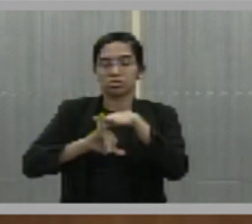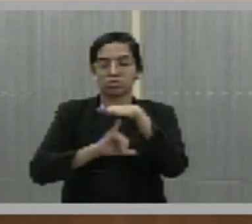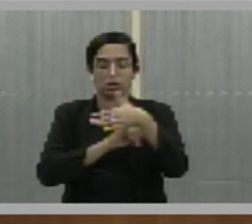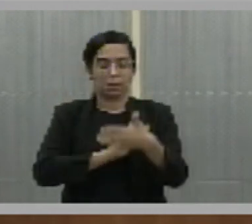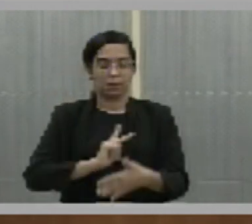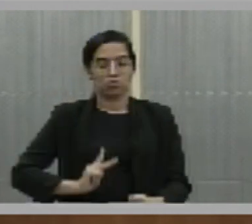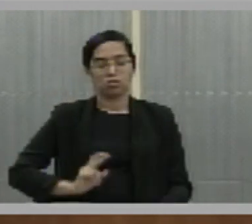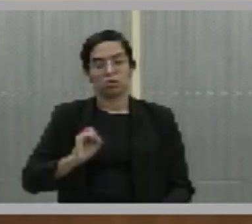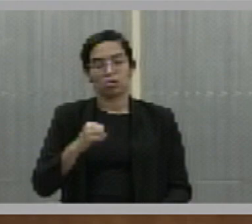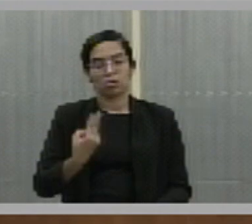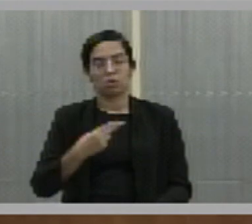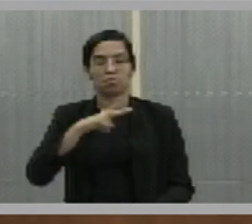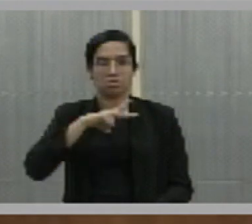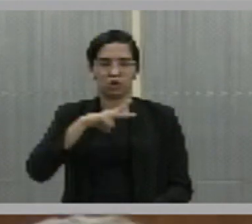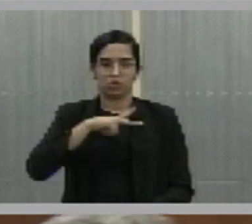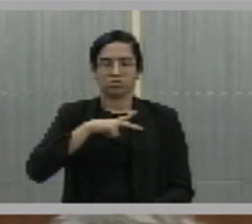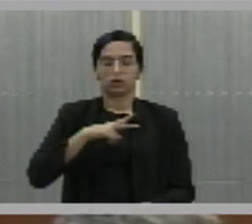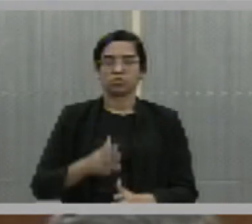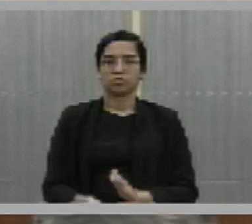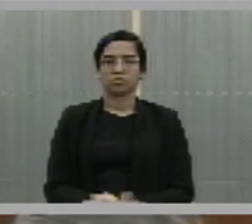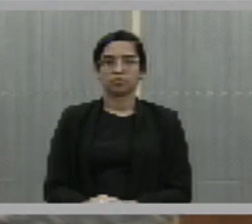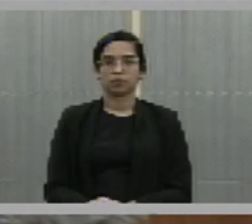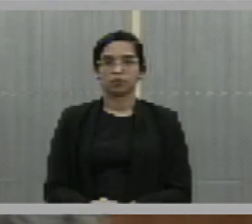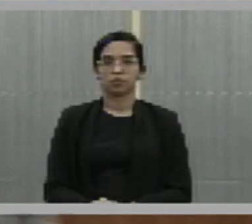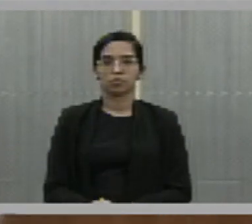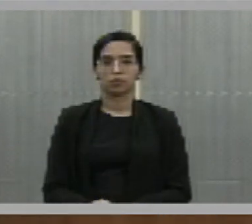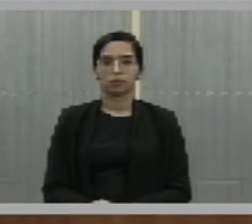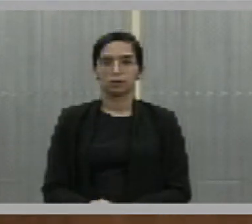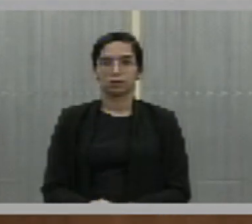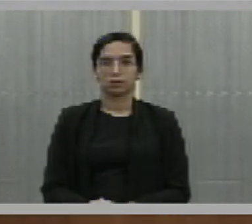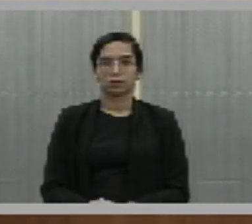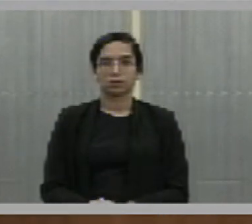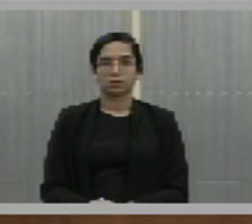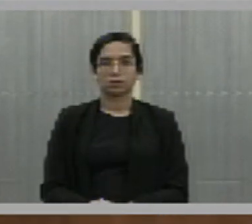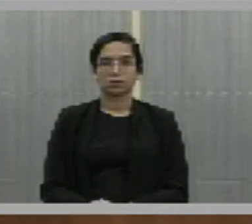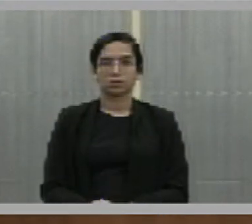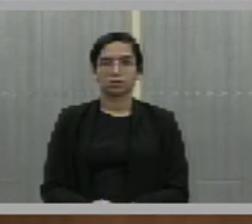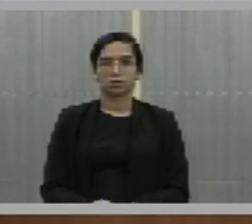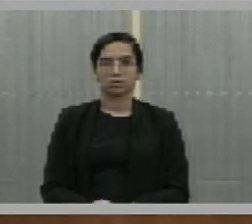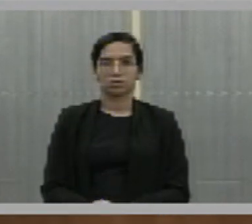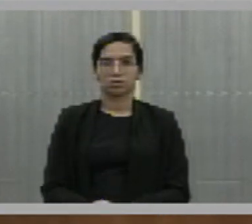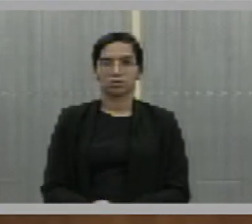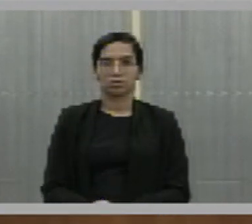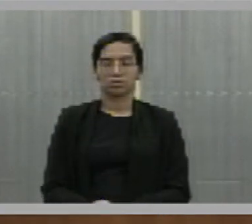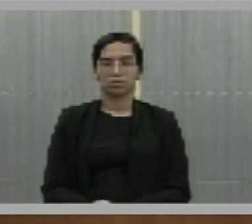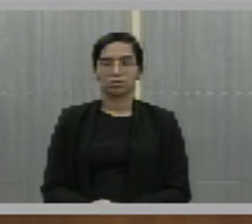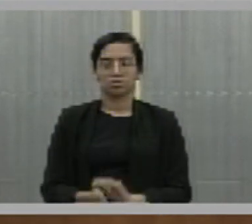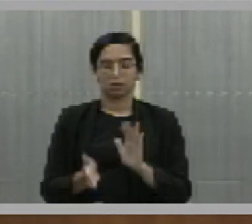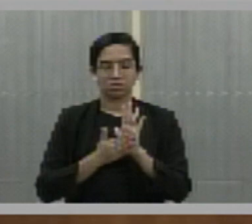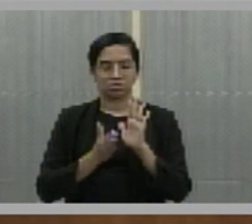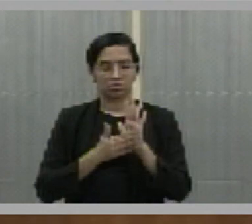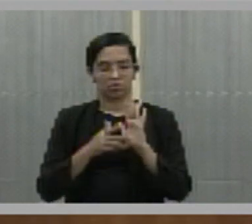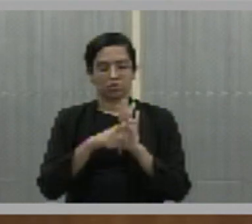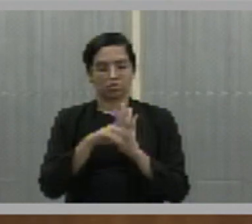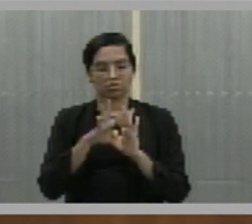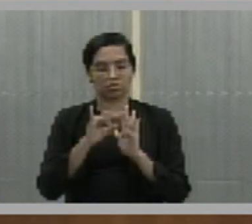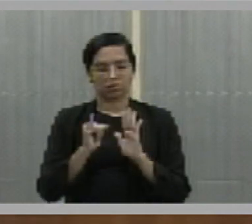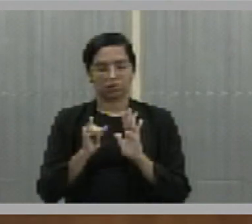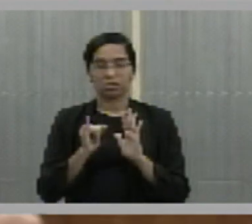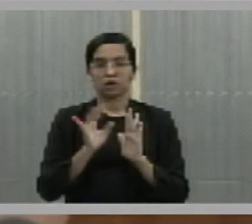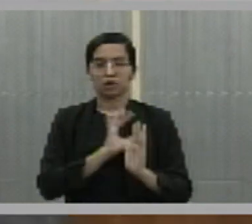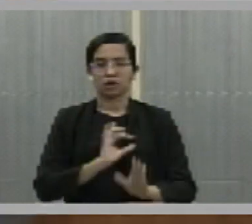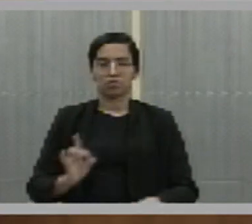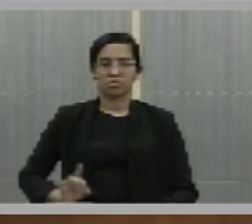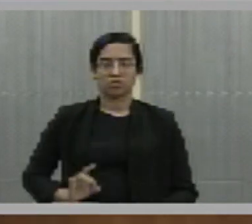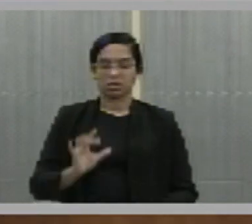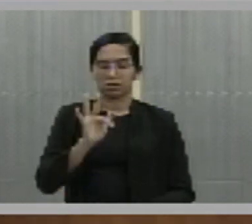e privados de saúde do Estado do Piauí. Indicativo de projeto de lei de autoria do deputado